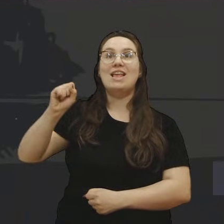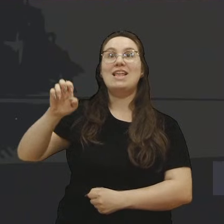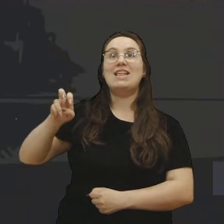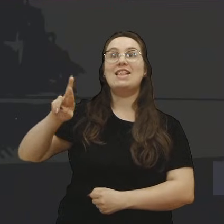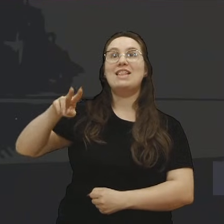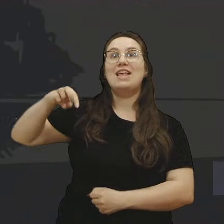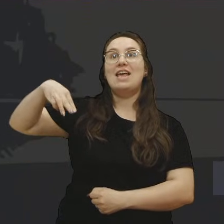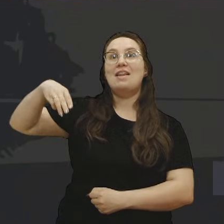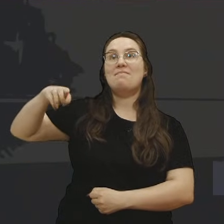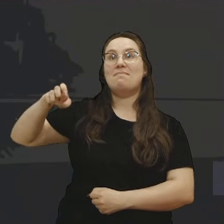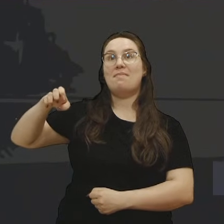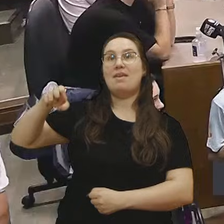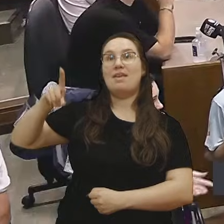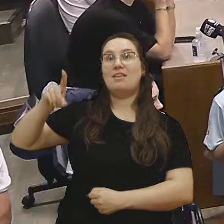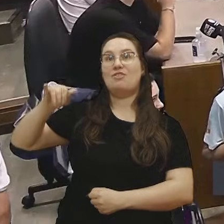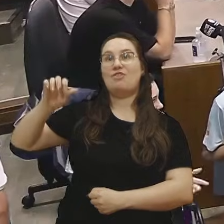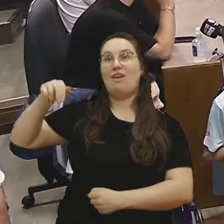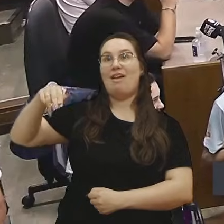Bocha.